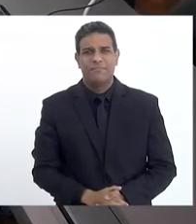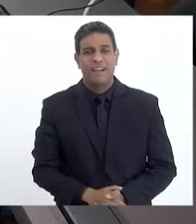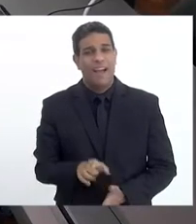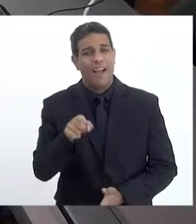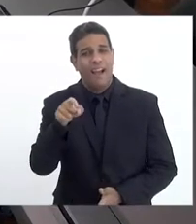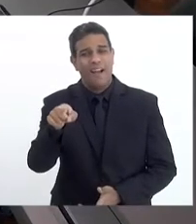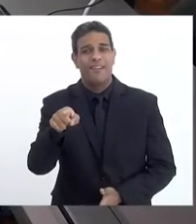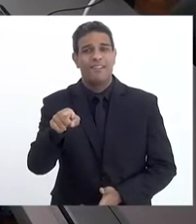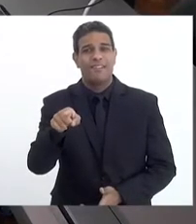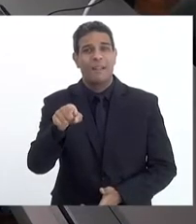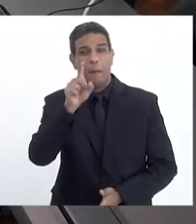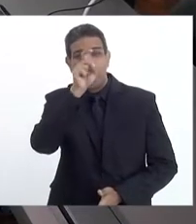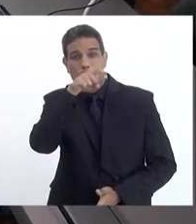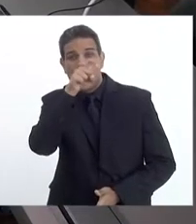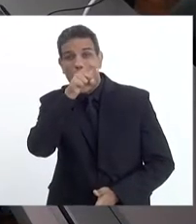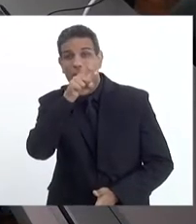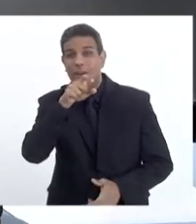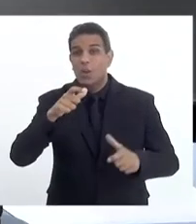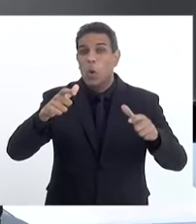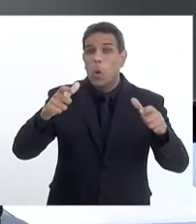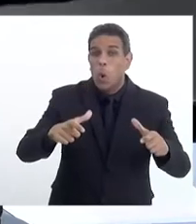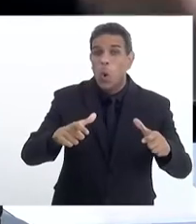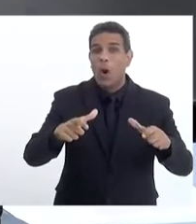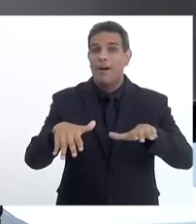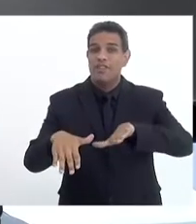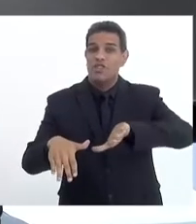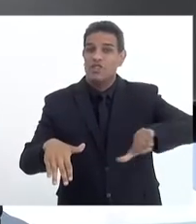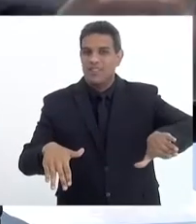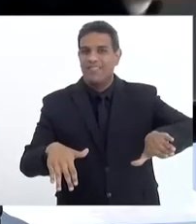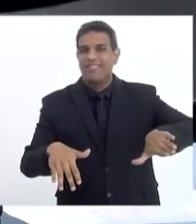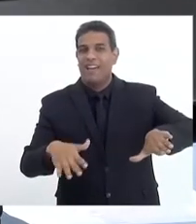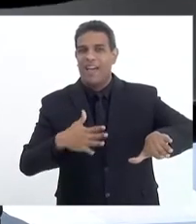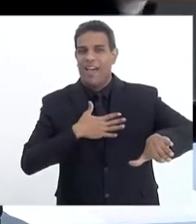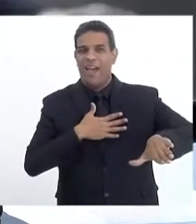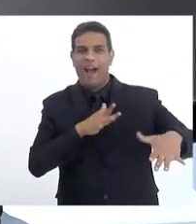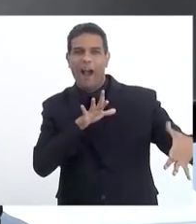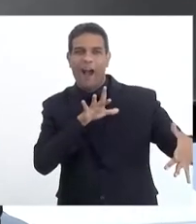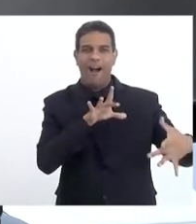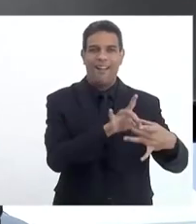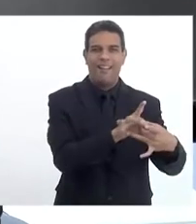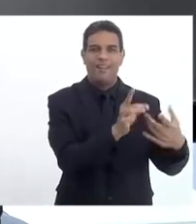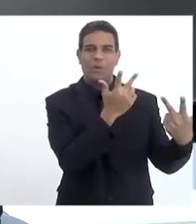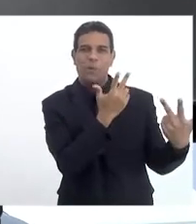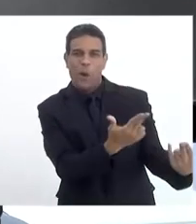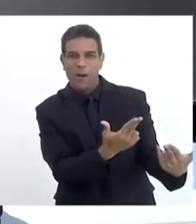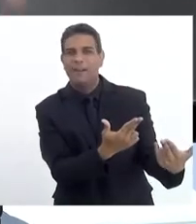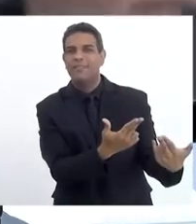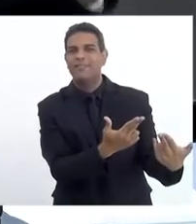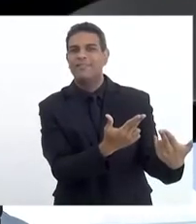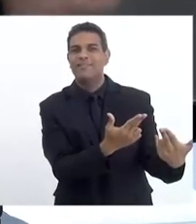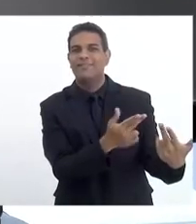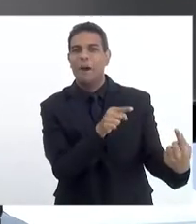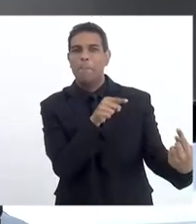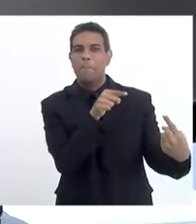Salgueirense. Portelense está à sua direita aqui, e eu comungo dos mesmos princípios